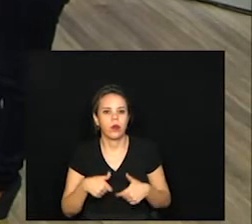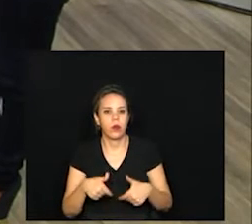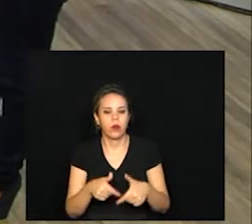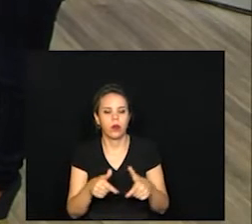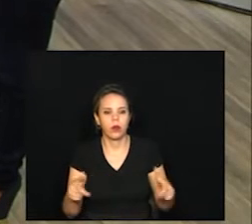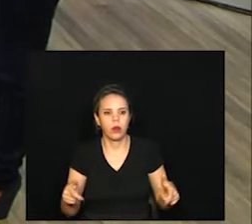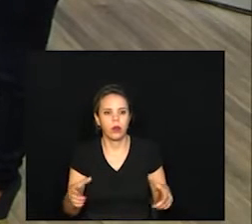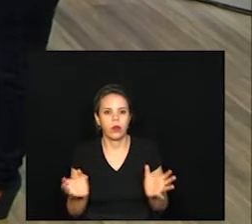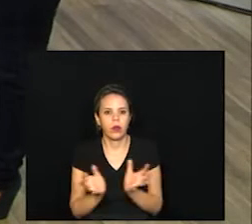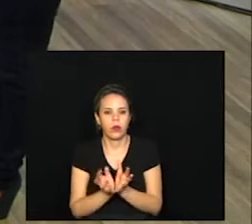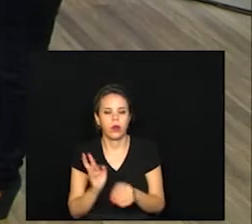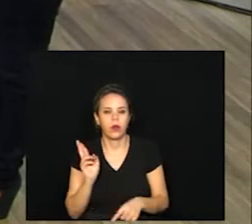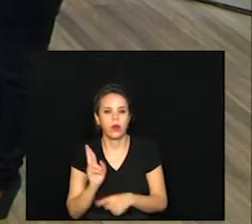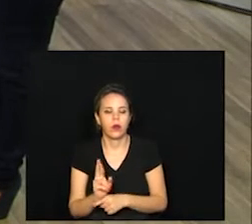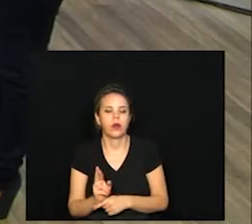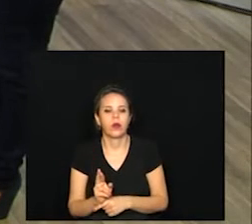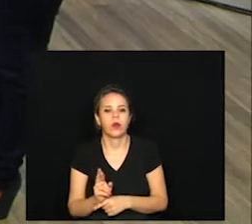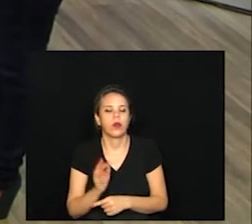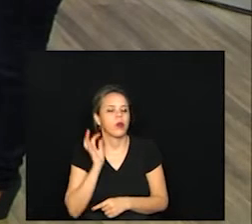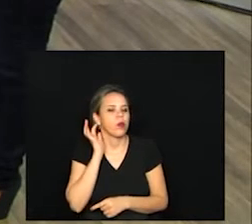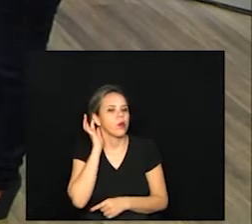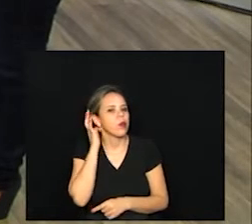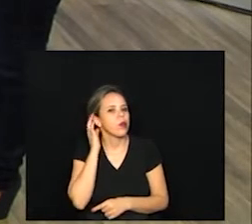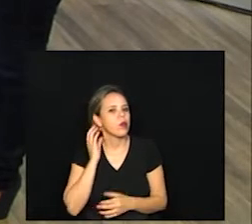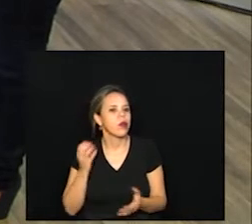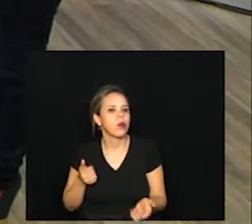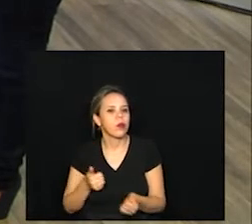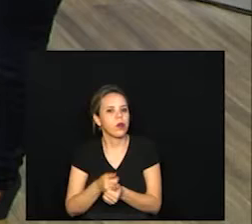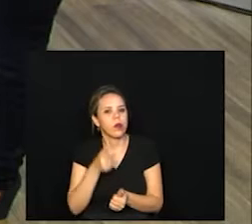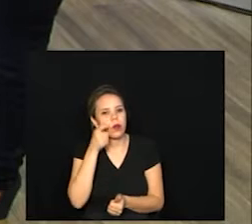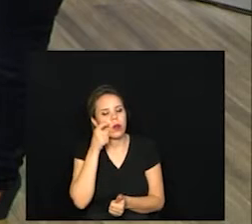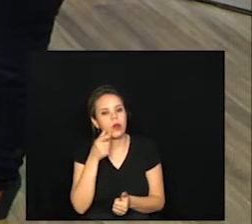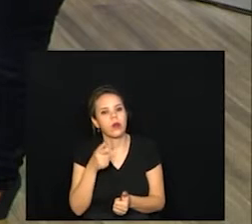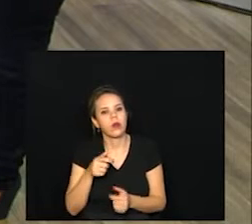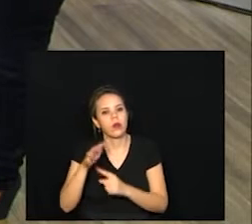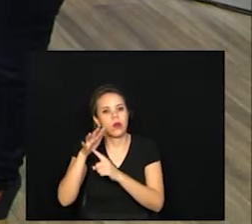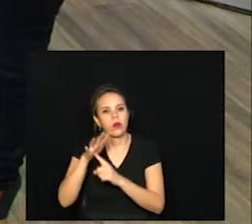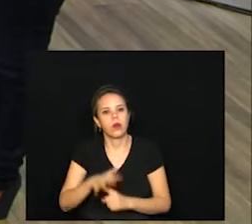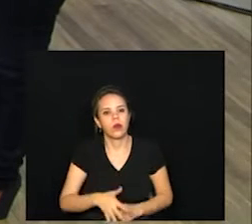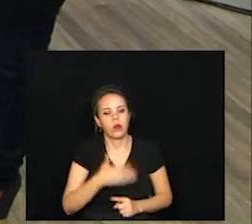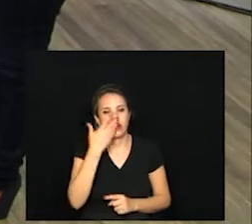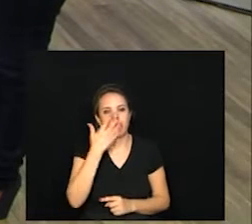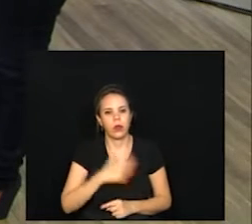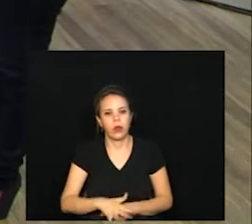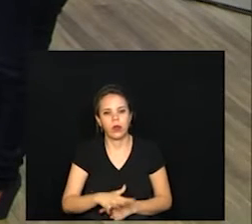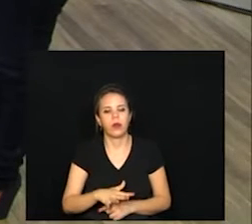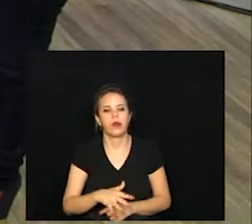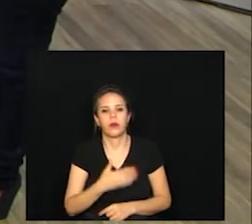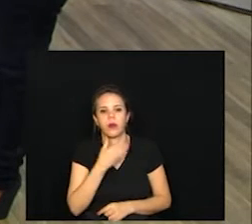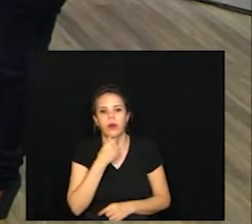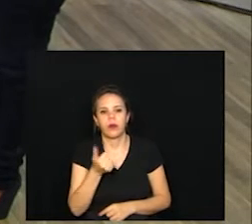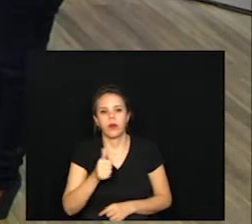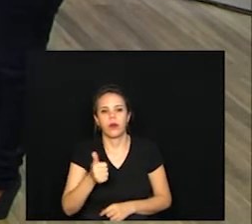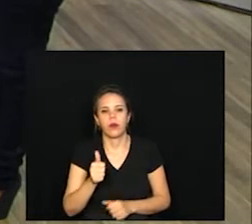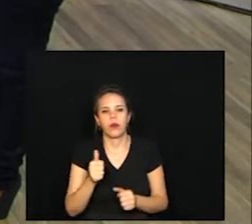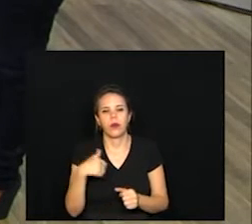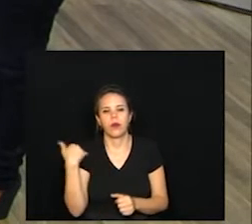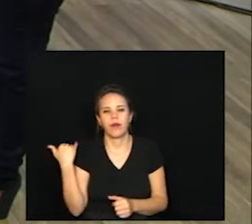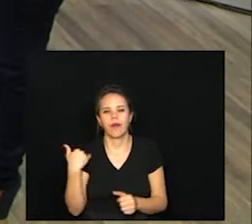da Comissão de Representação que acompanhou o caso de tortura da criança. Sim. Aquele menino de 11